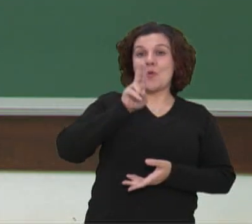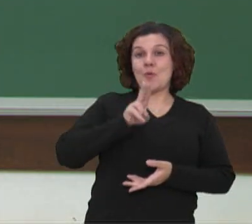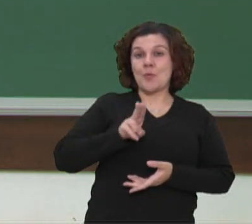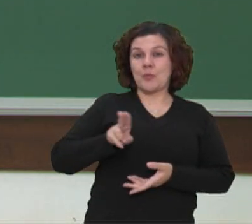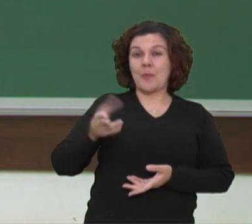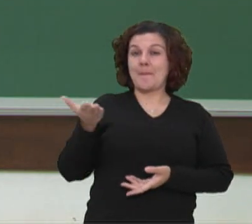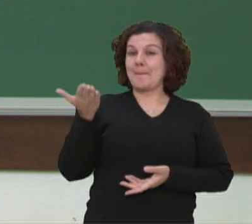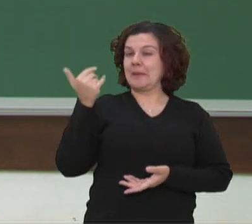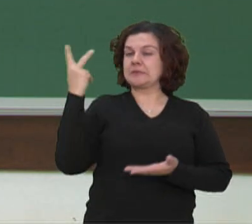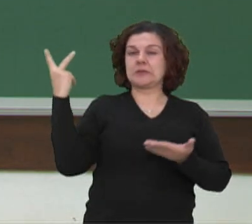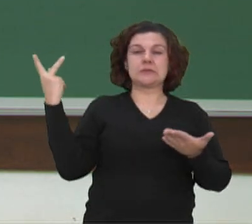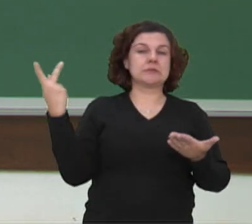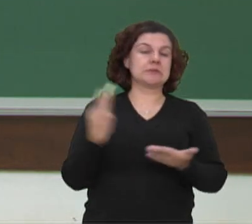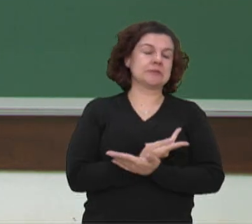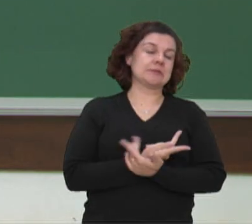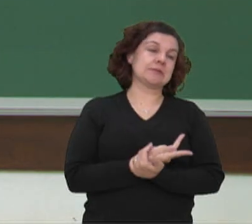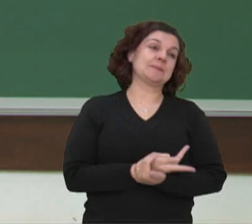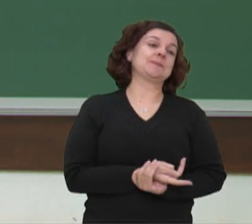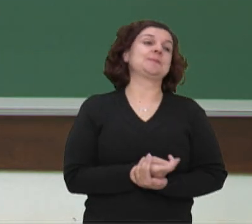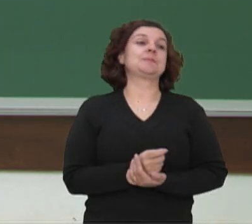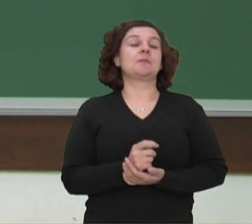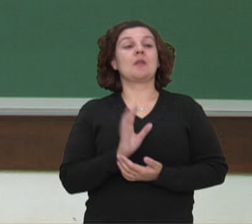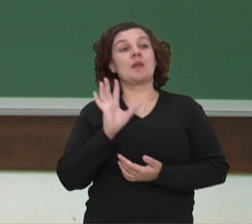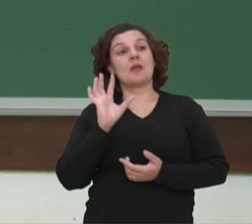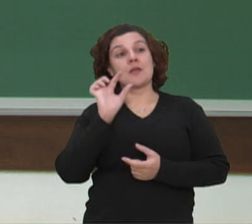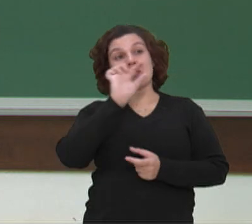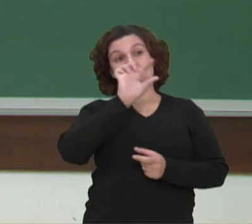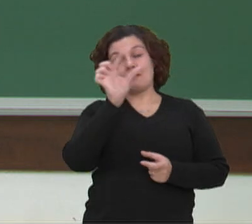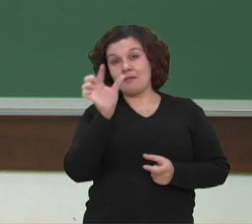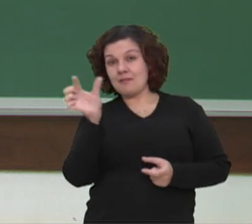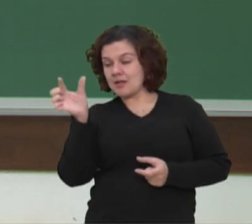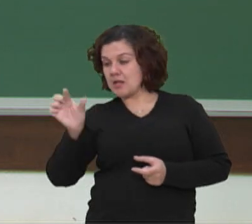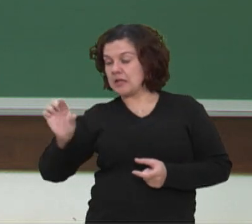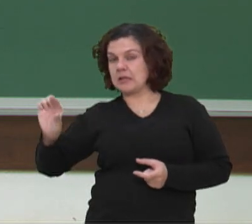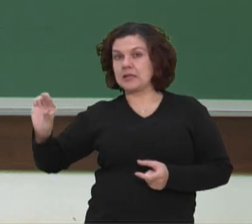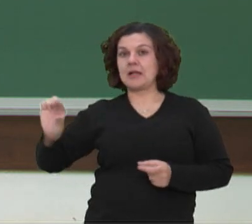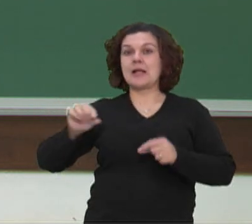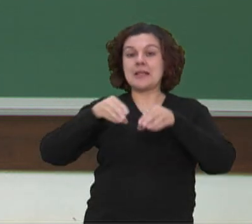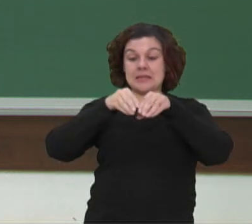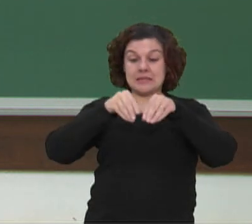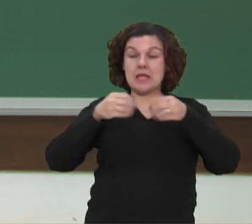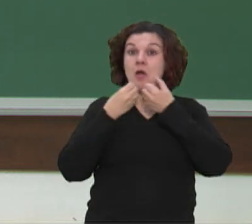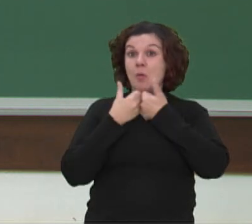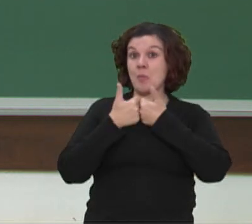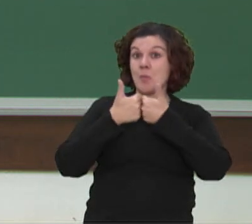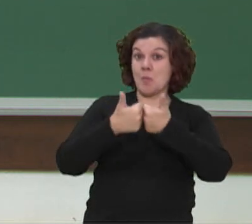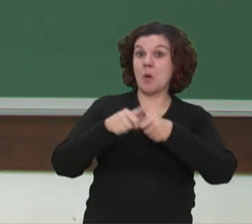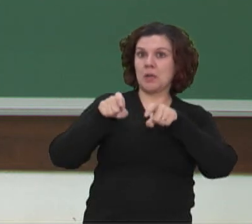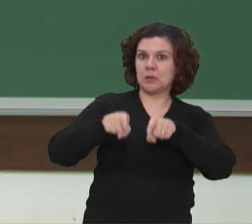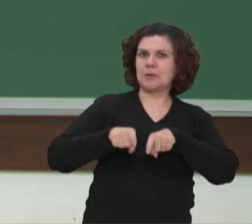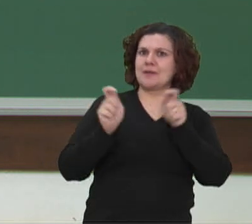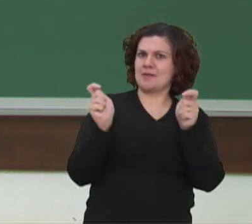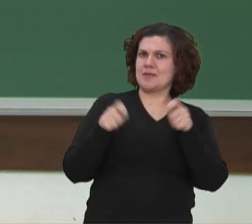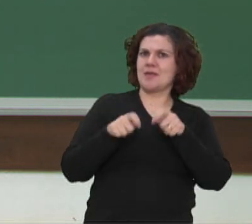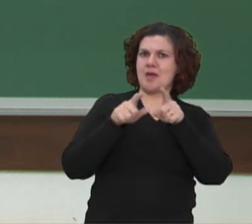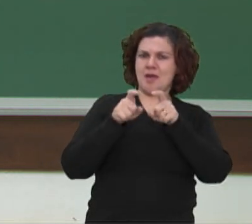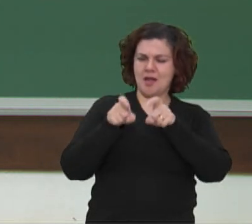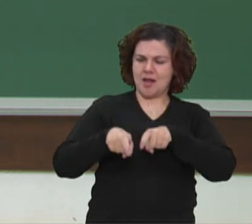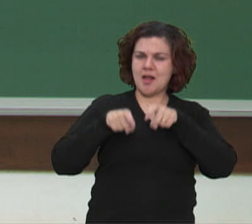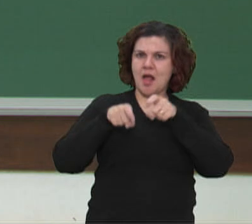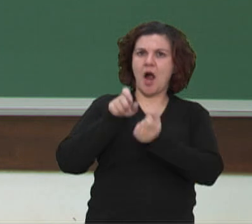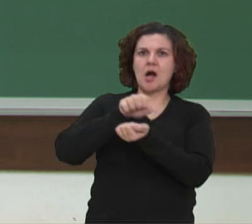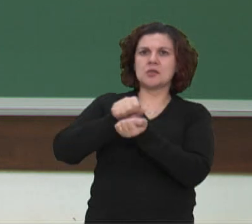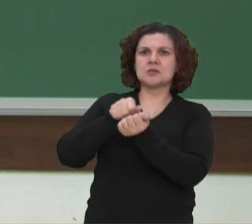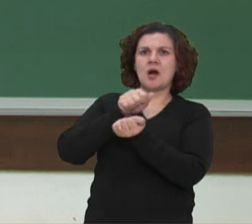foi indevido. Aqui, ó, essa região é uma região de terras férteis e de áreas de pastagem, né? Ali